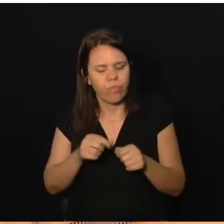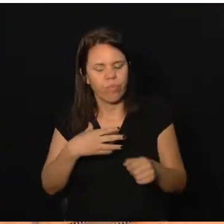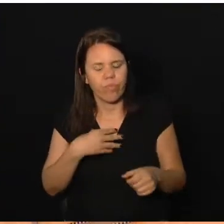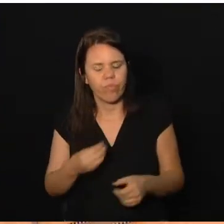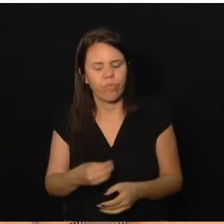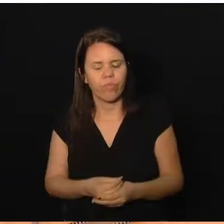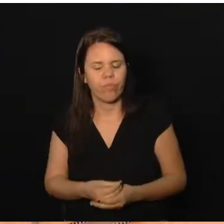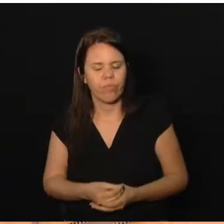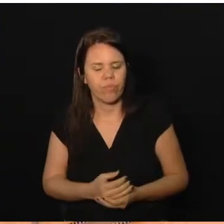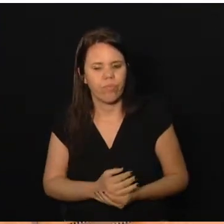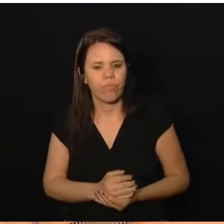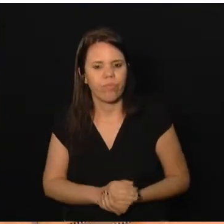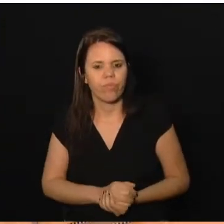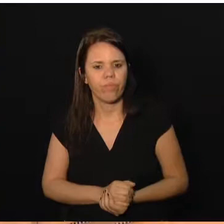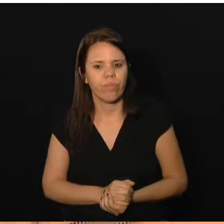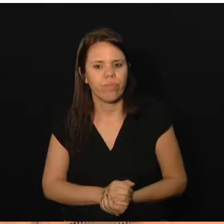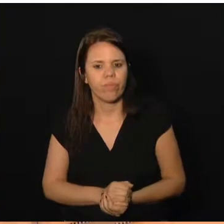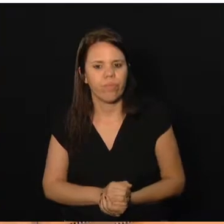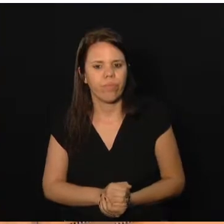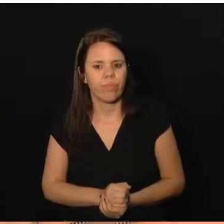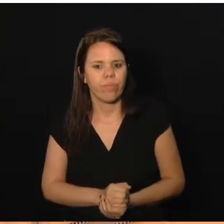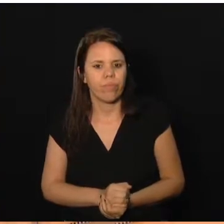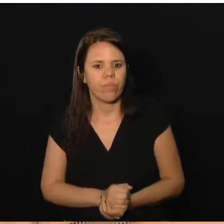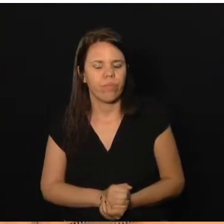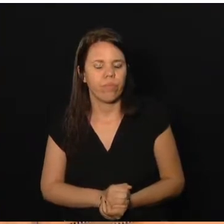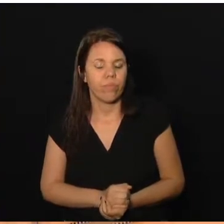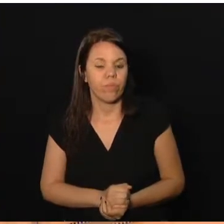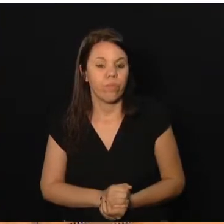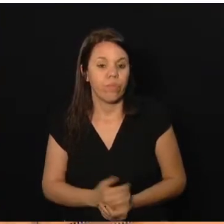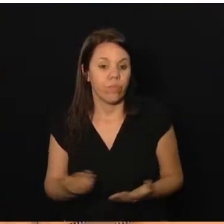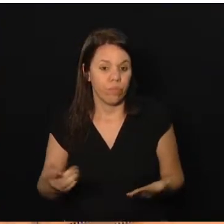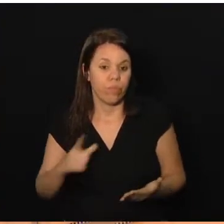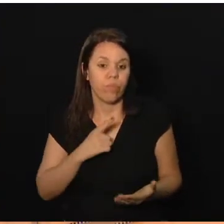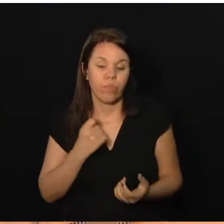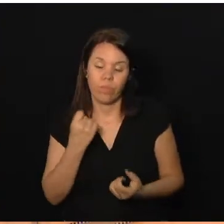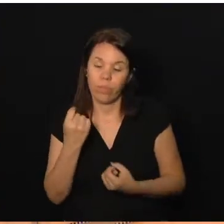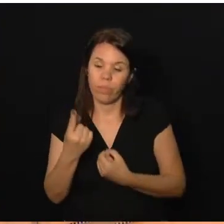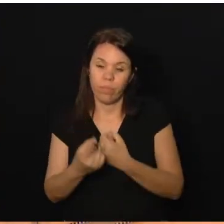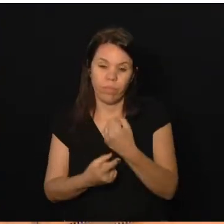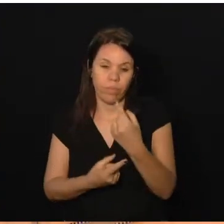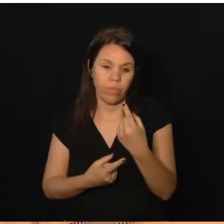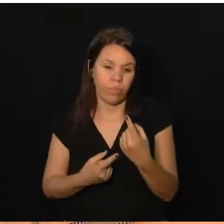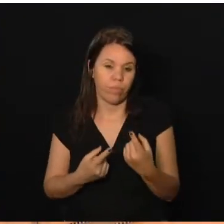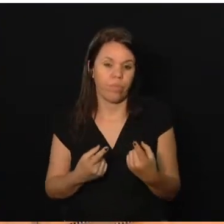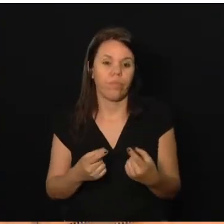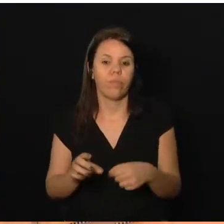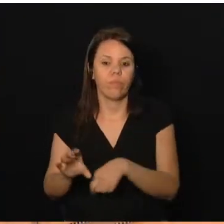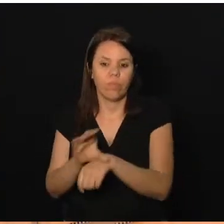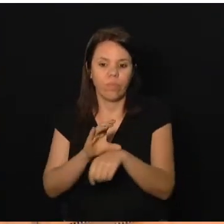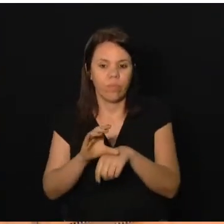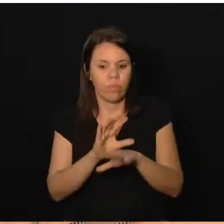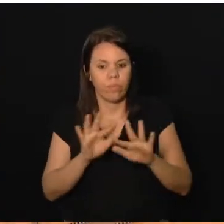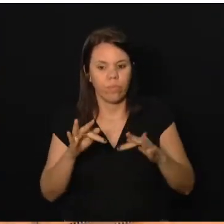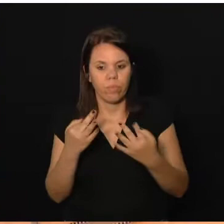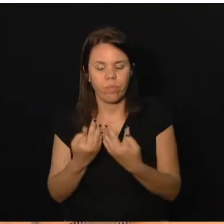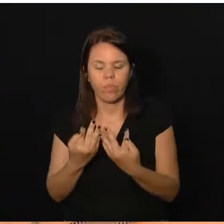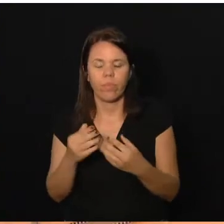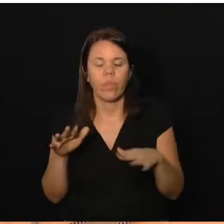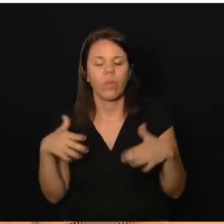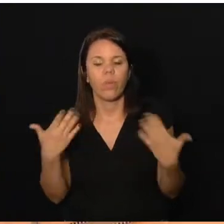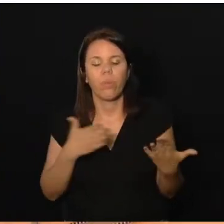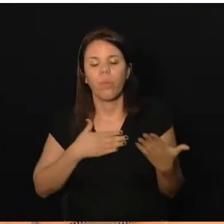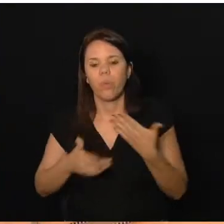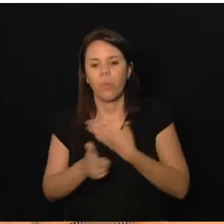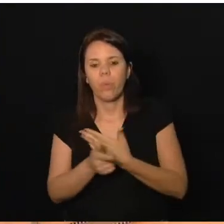filhos, sabe? Hoje existem várias constituições familiares, mas eu preciso entender qual é o meu